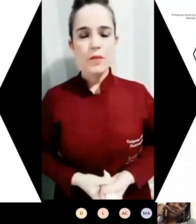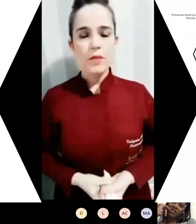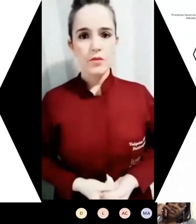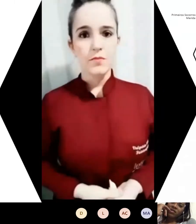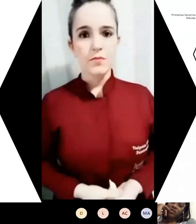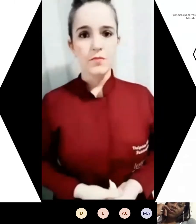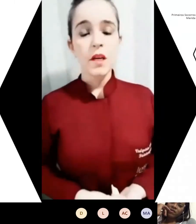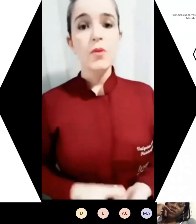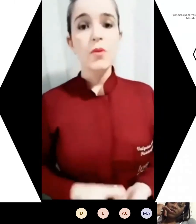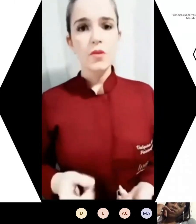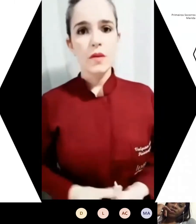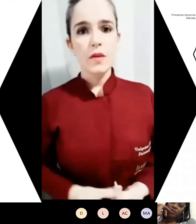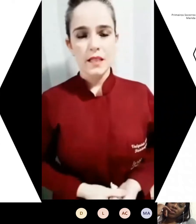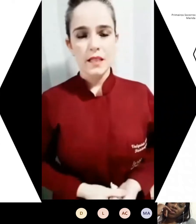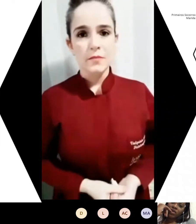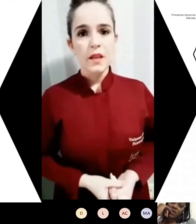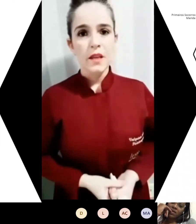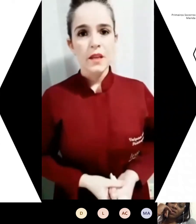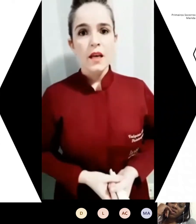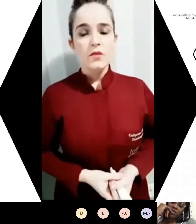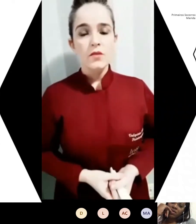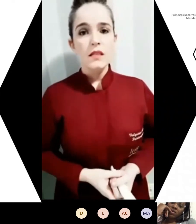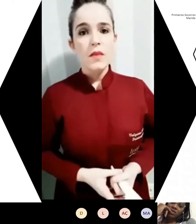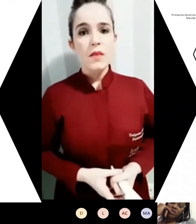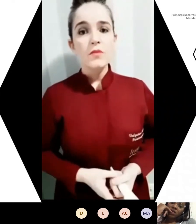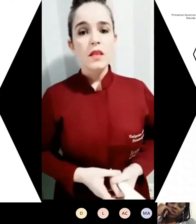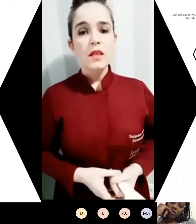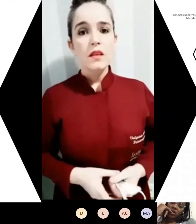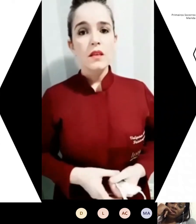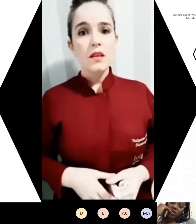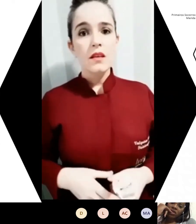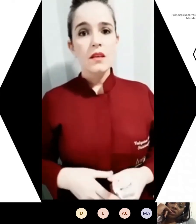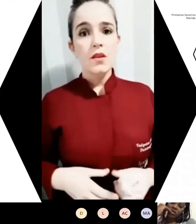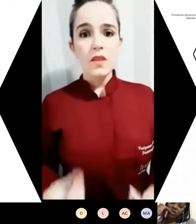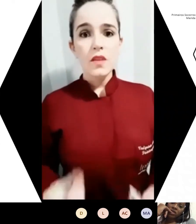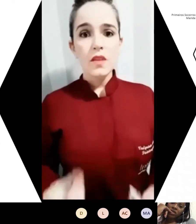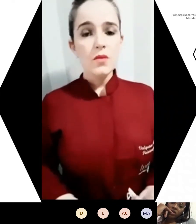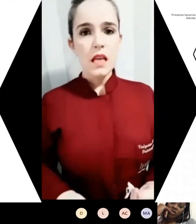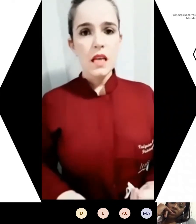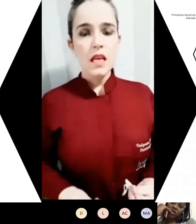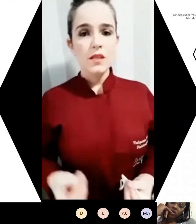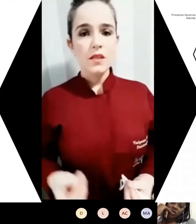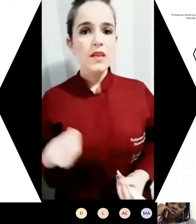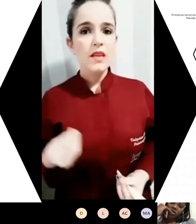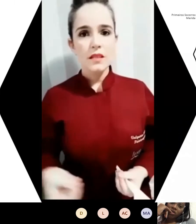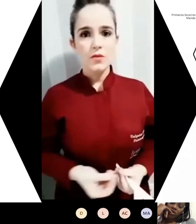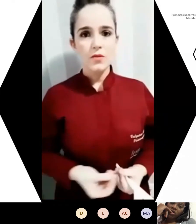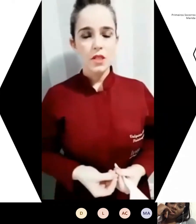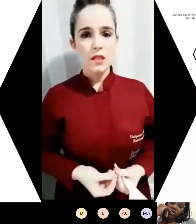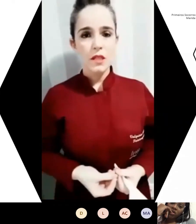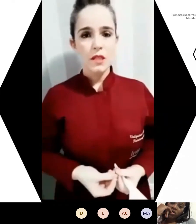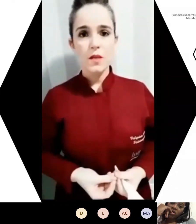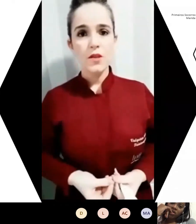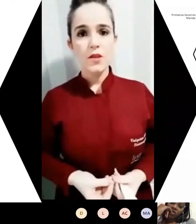estou de cabelo preso. Por que eu estou assim? Nós sabemos que o vírus, ele consegue